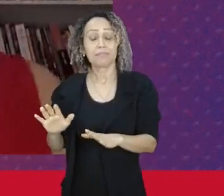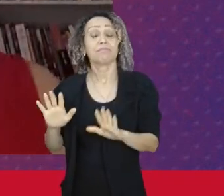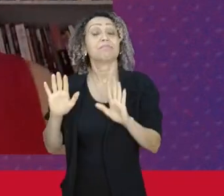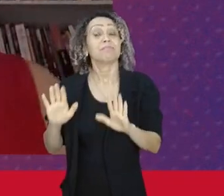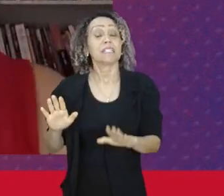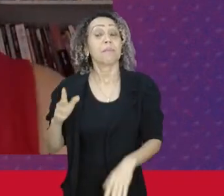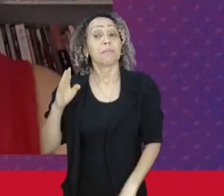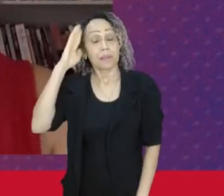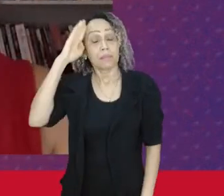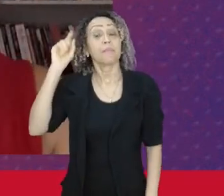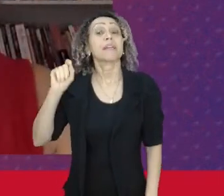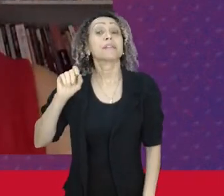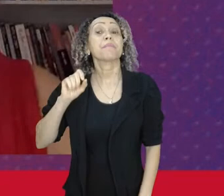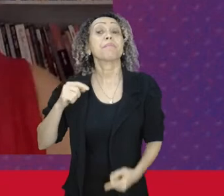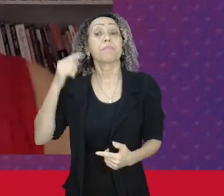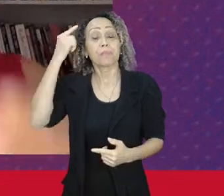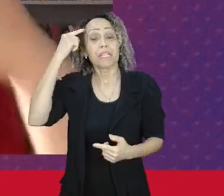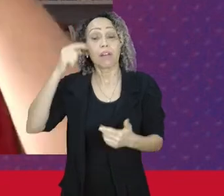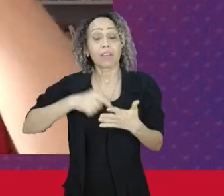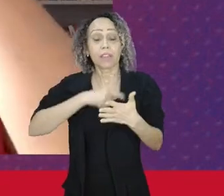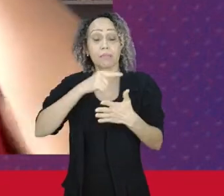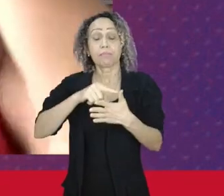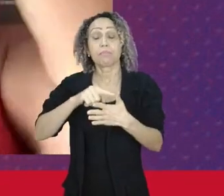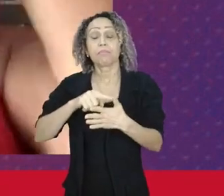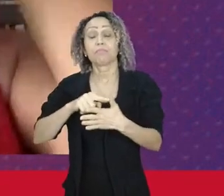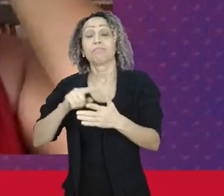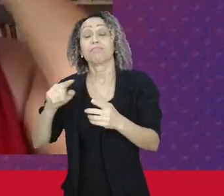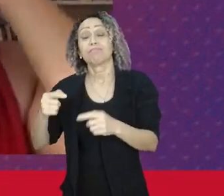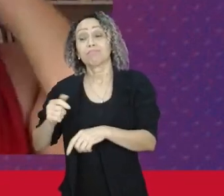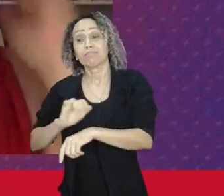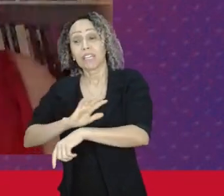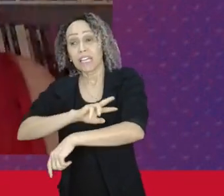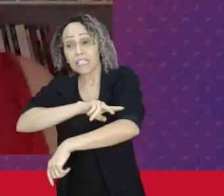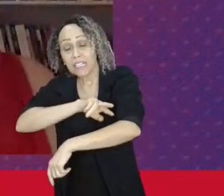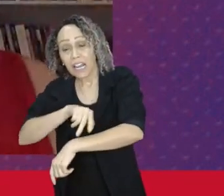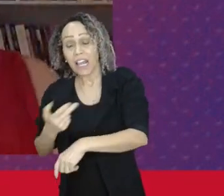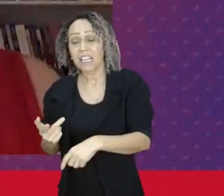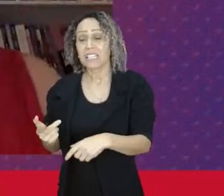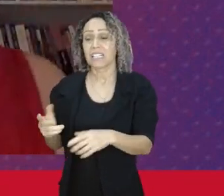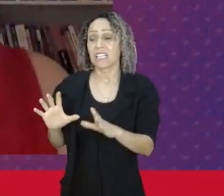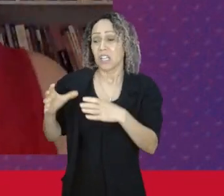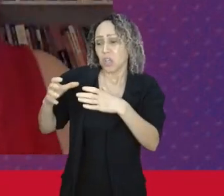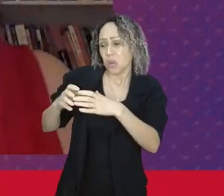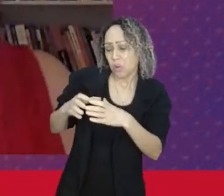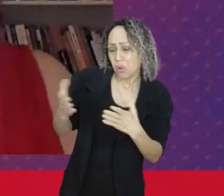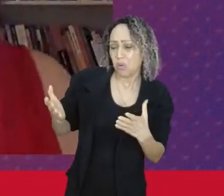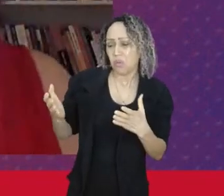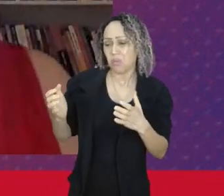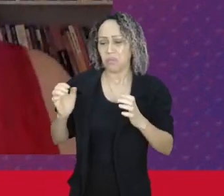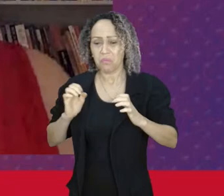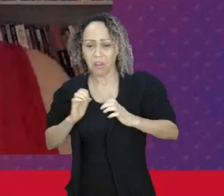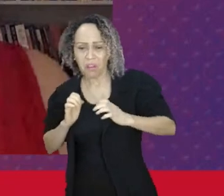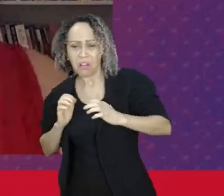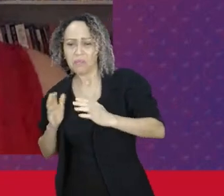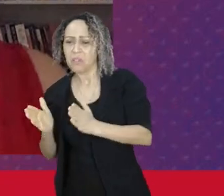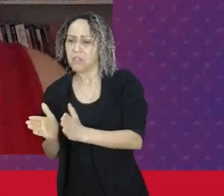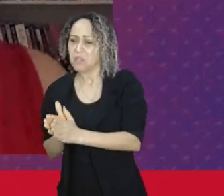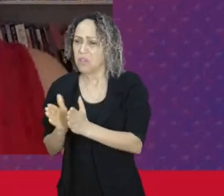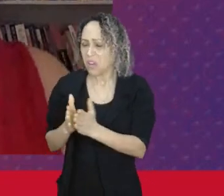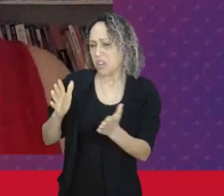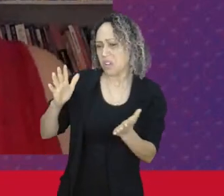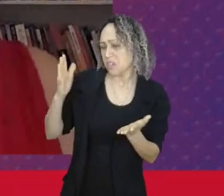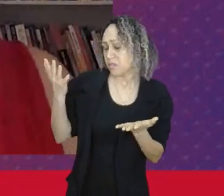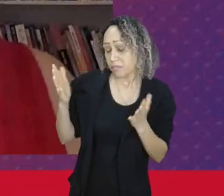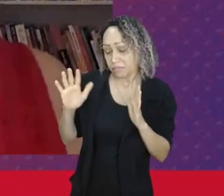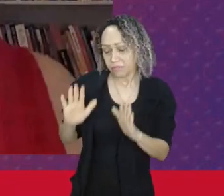classe social. A gente tem exemplos dos mais variados de como essa expressão da opressão se